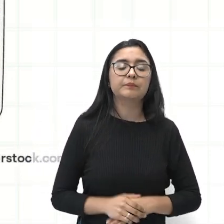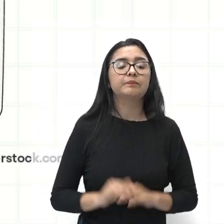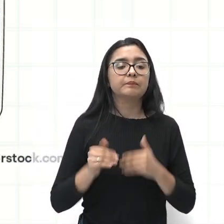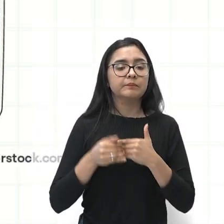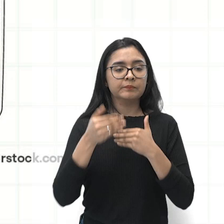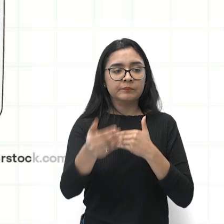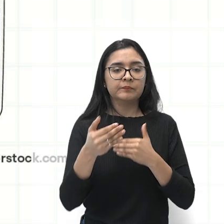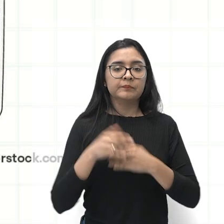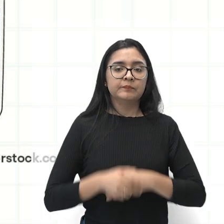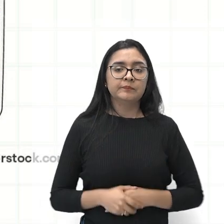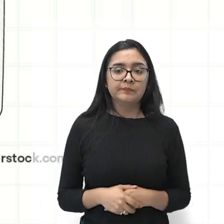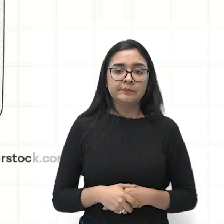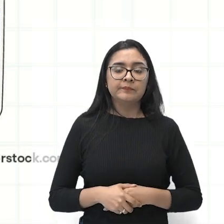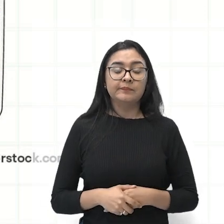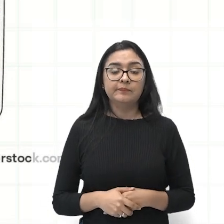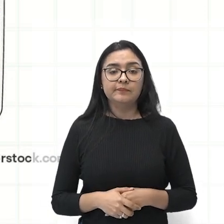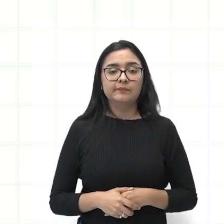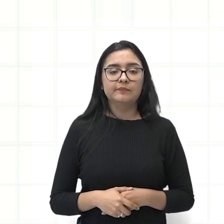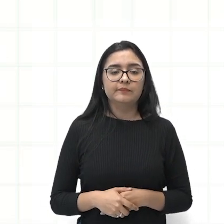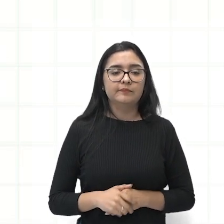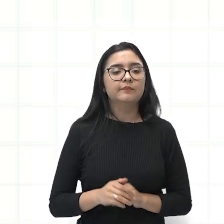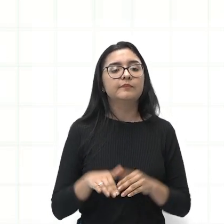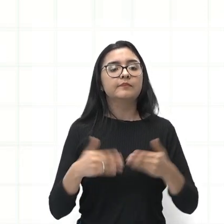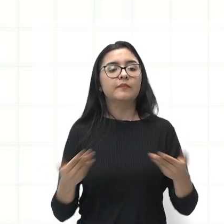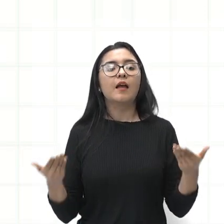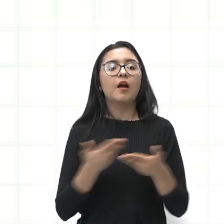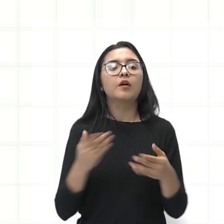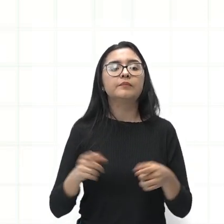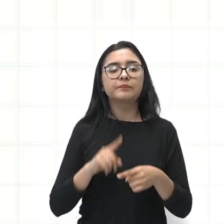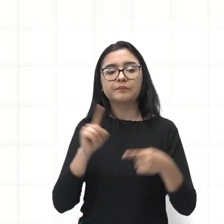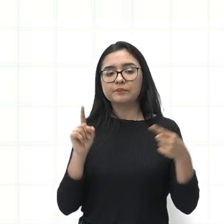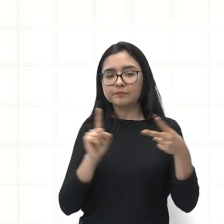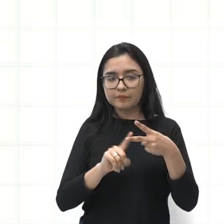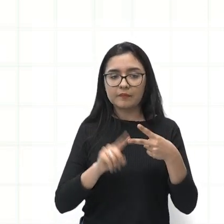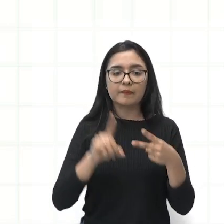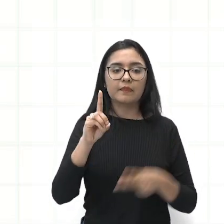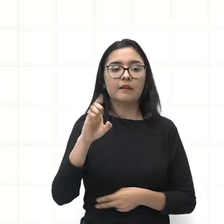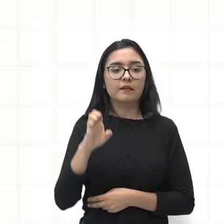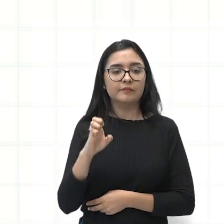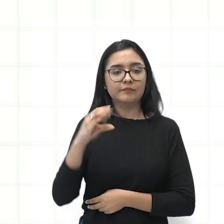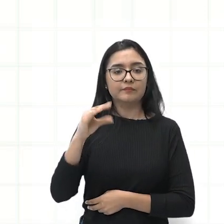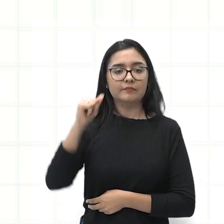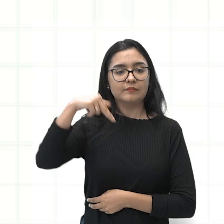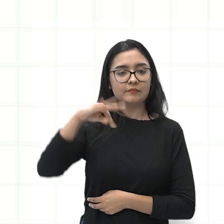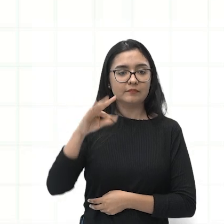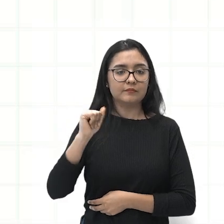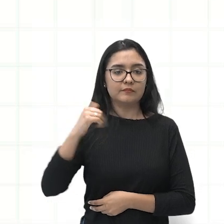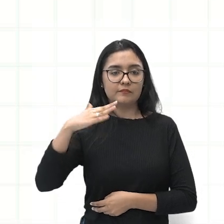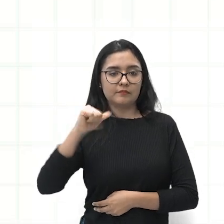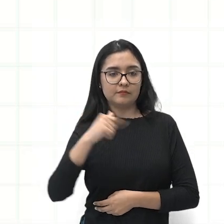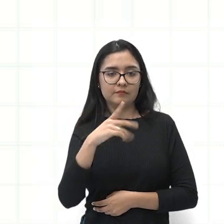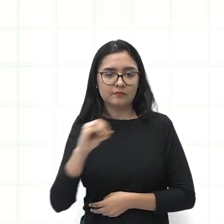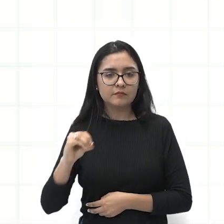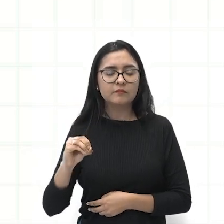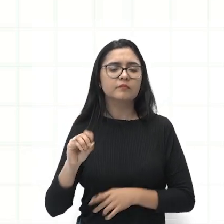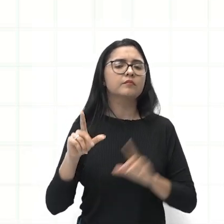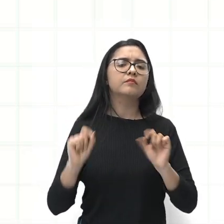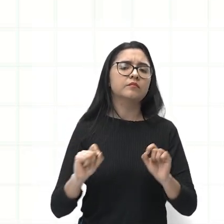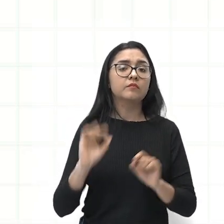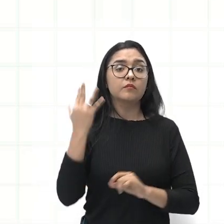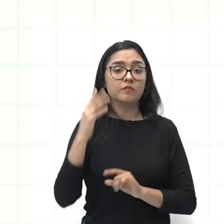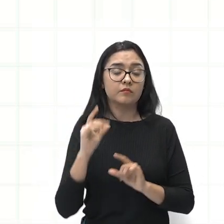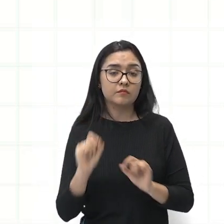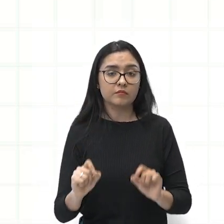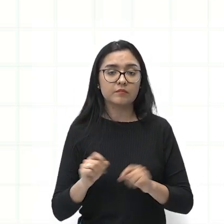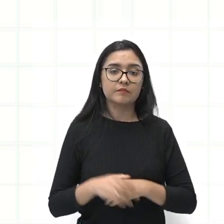Dando continuidade, nós passamos para a decantação. Esse processo ocorre